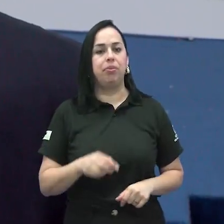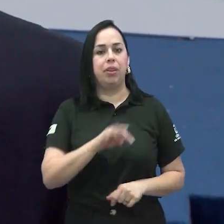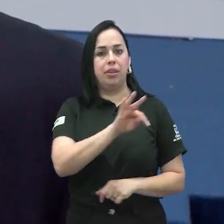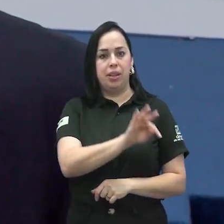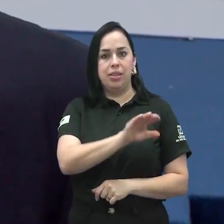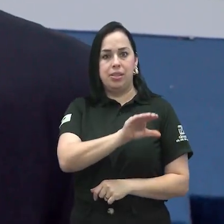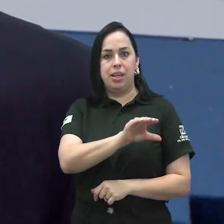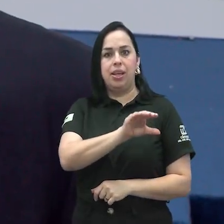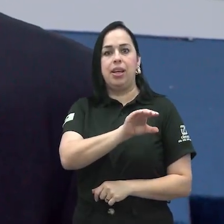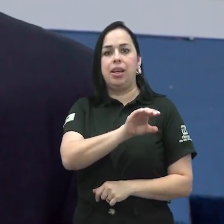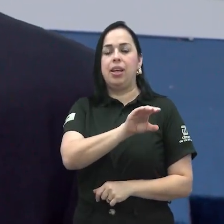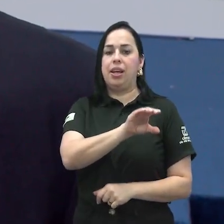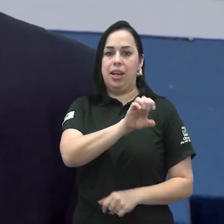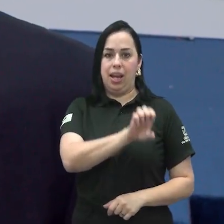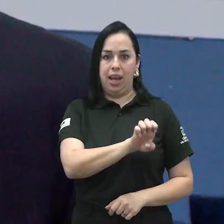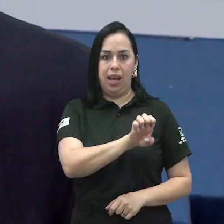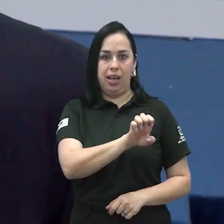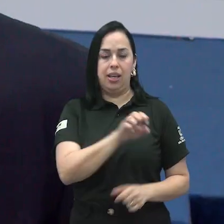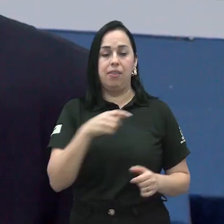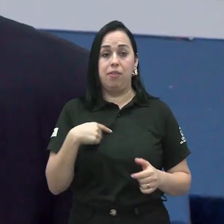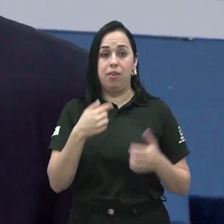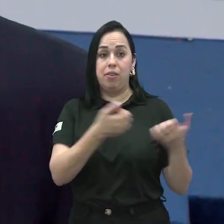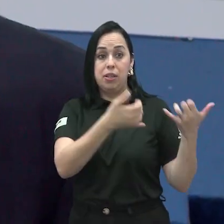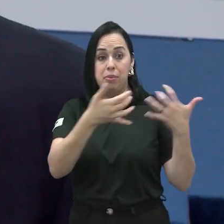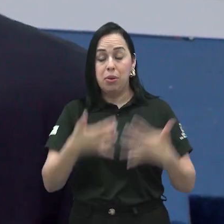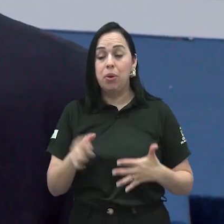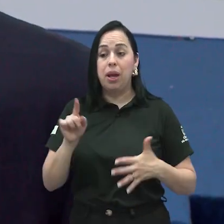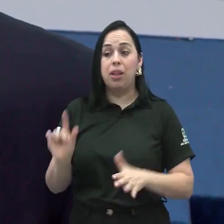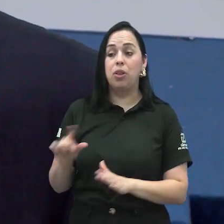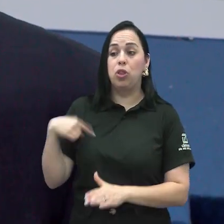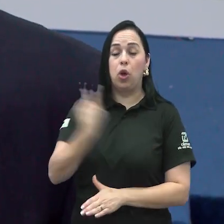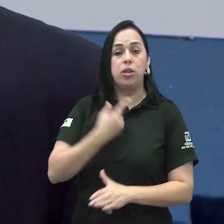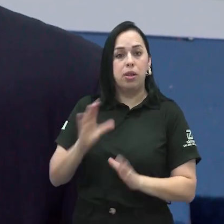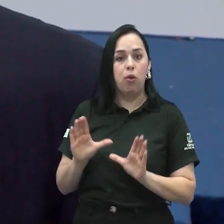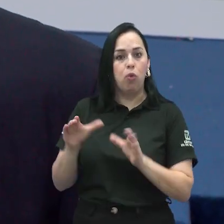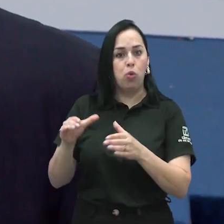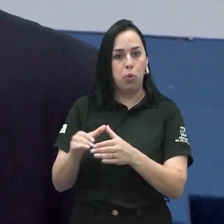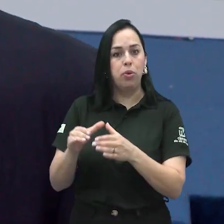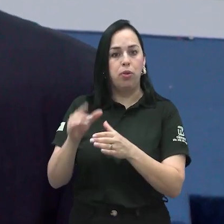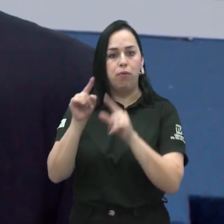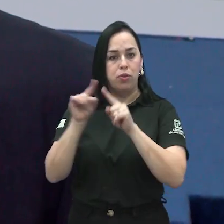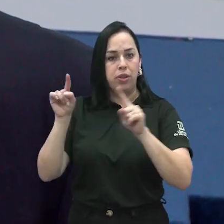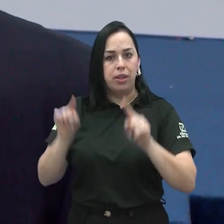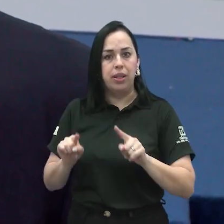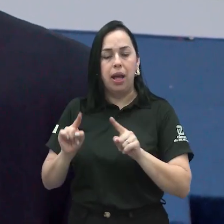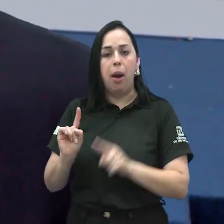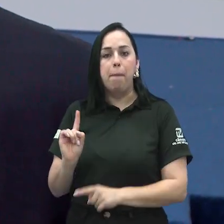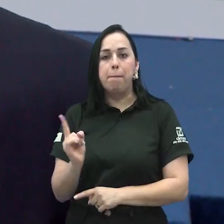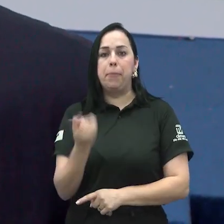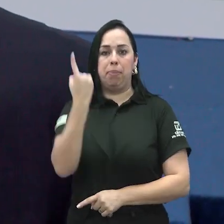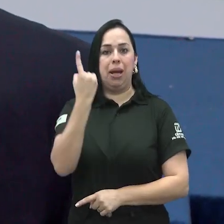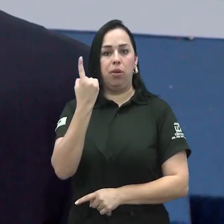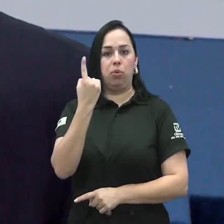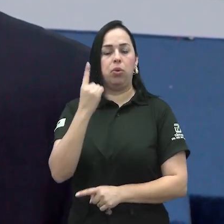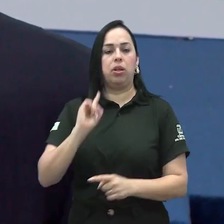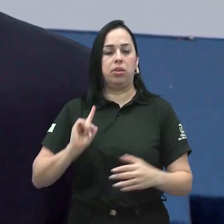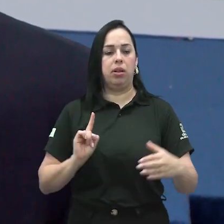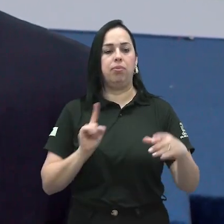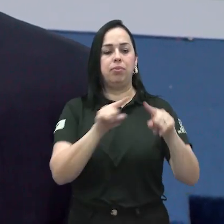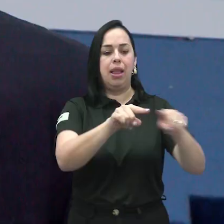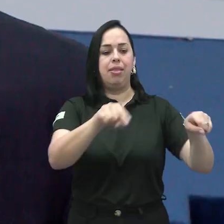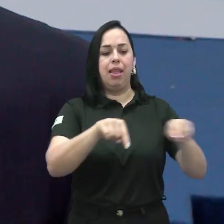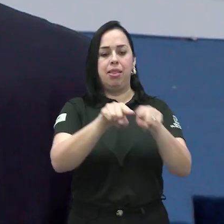ali do Tribunal de Contas, a gente foi a primeira turma de servidores a estar lotado em gabinetes